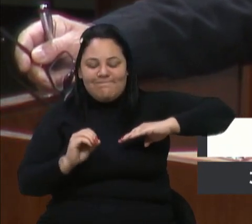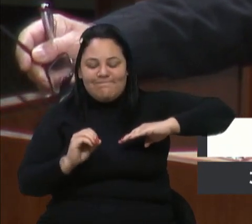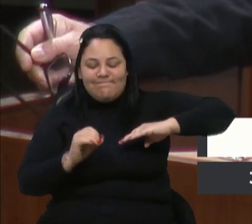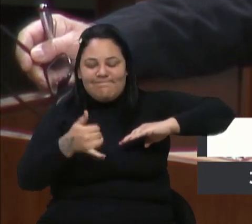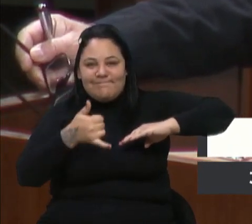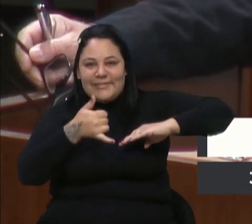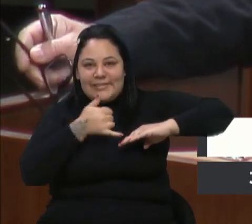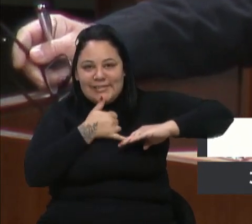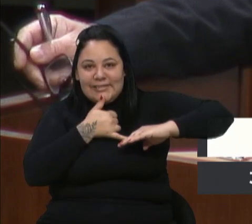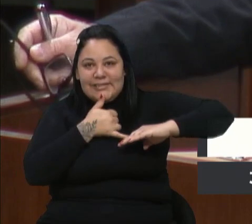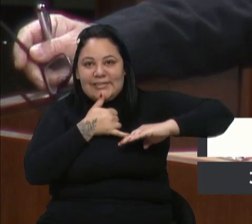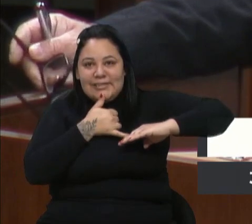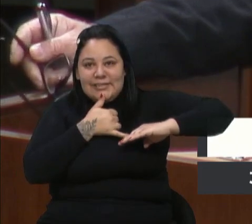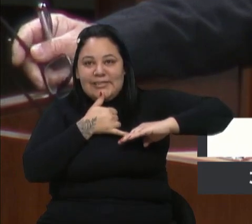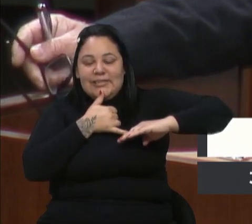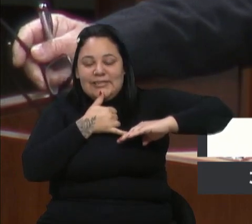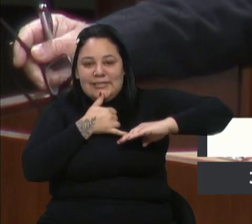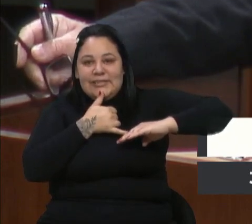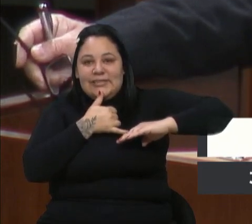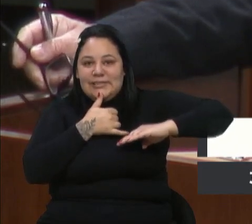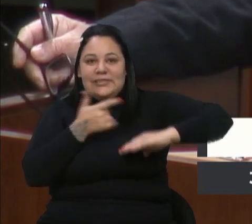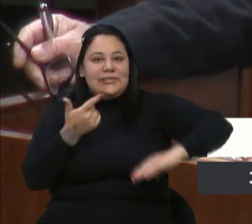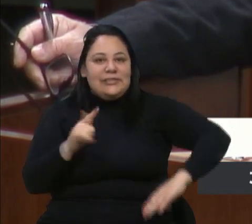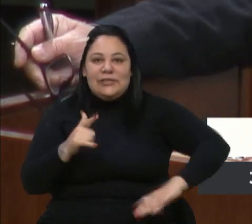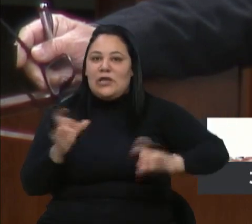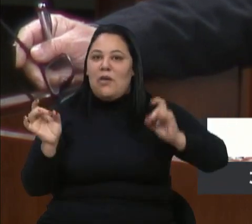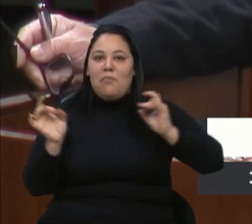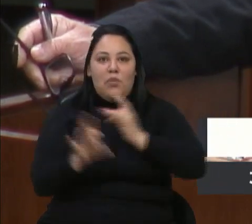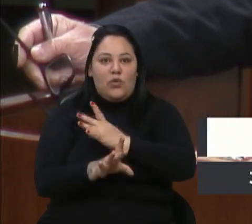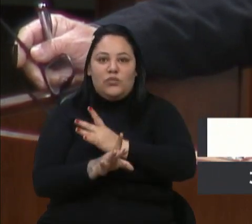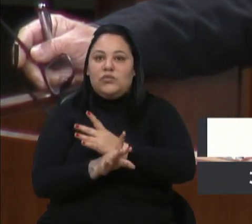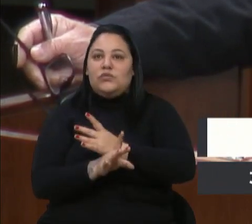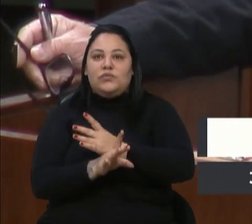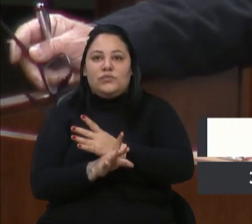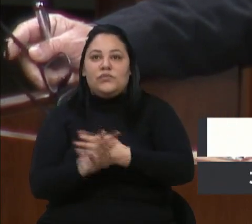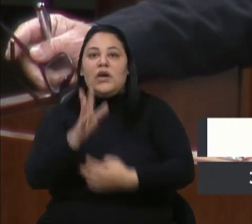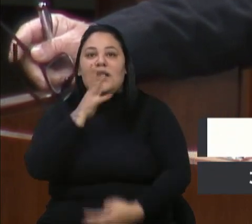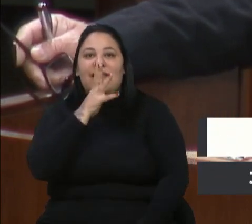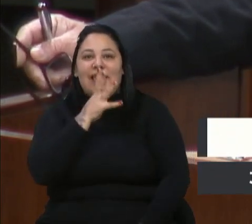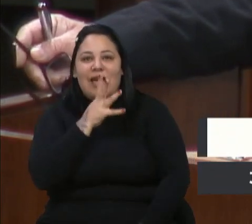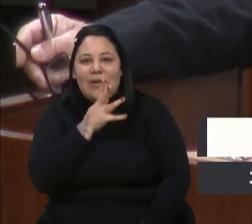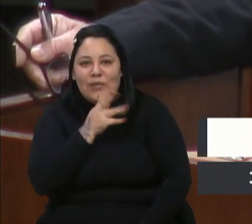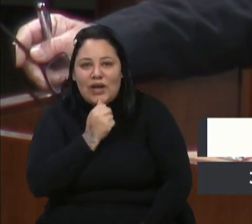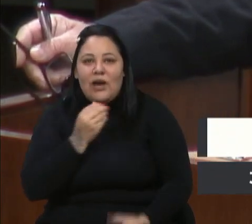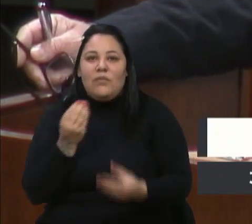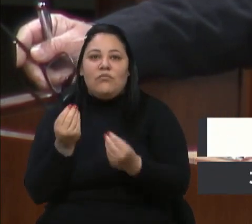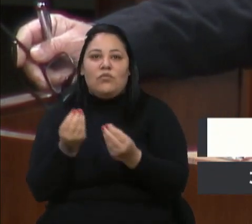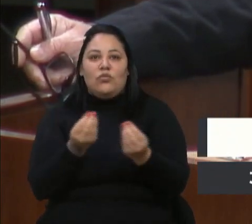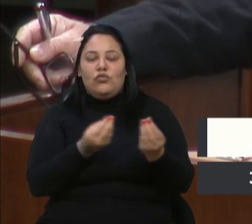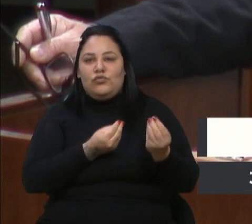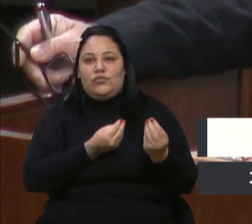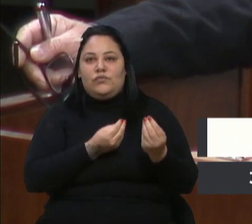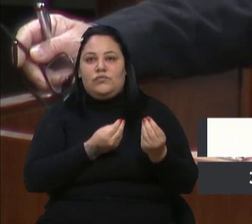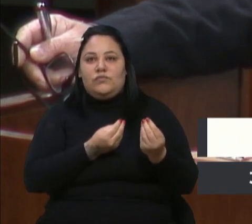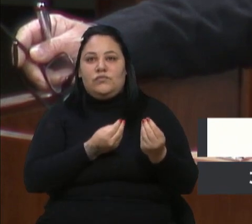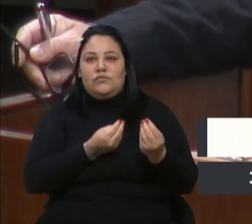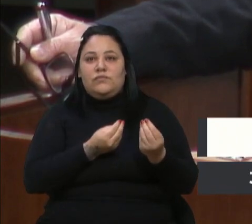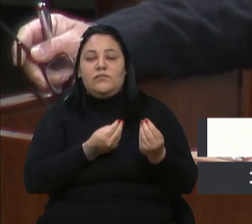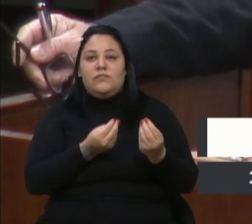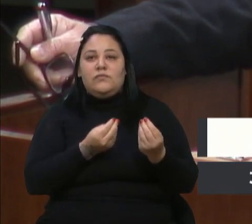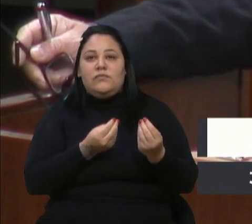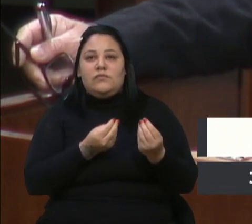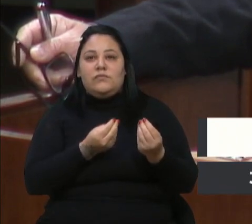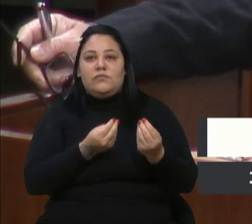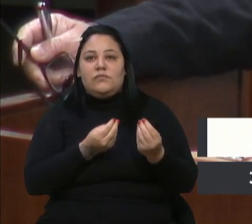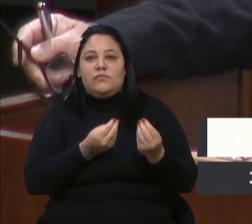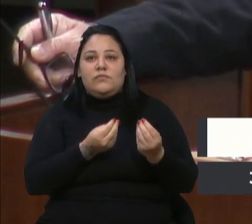para esse vereador, não saiu e vai demorar muito ainda, mas é uma ligação para toda aquela região, sai no